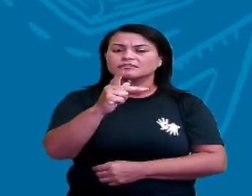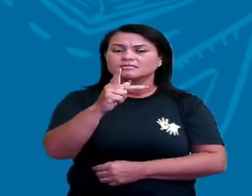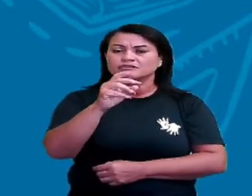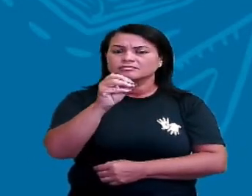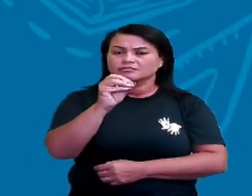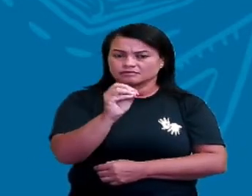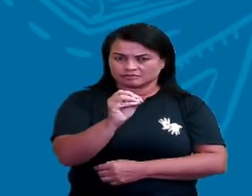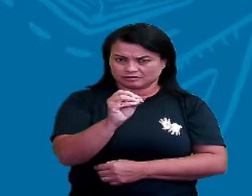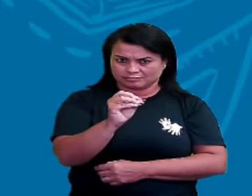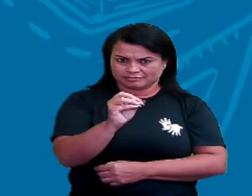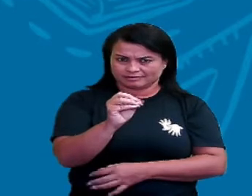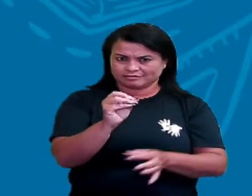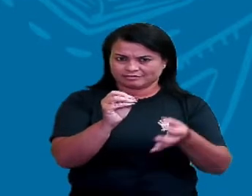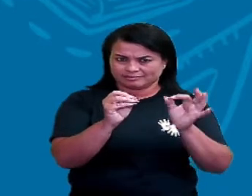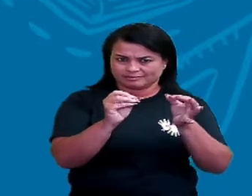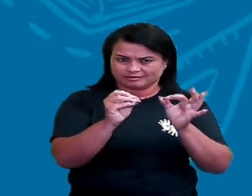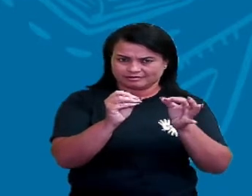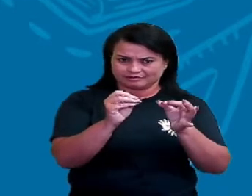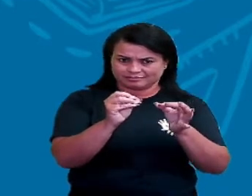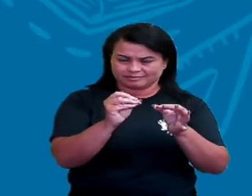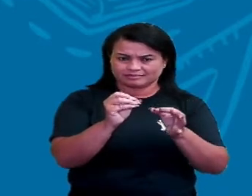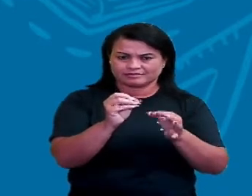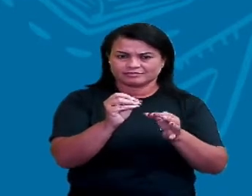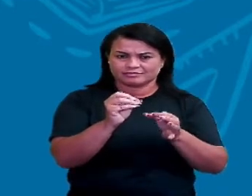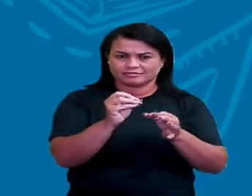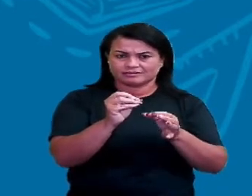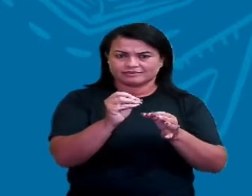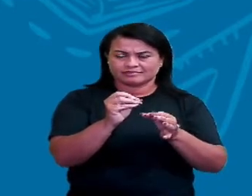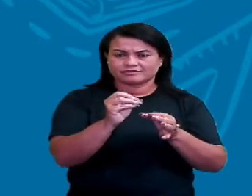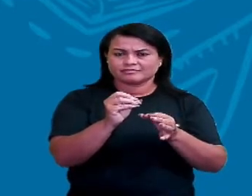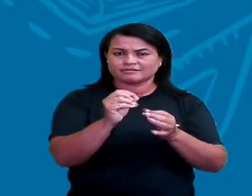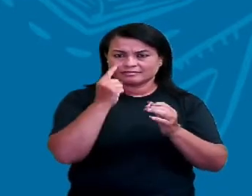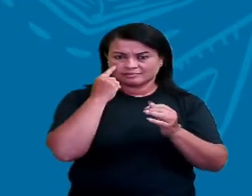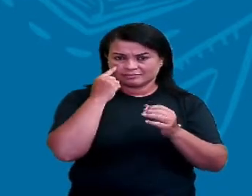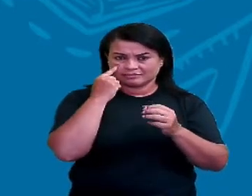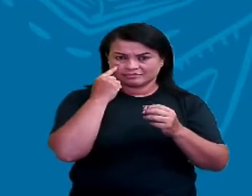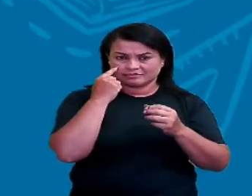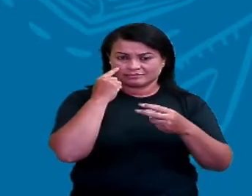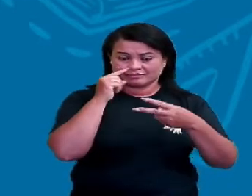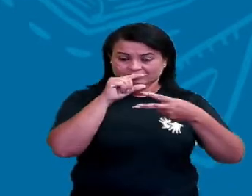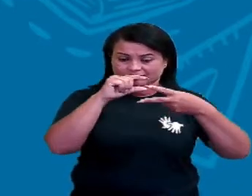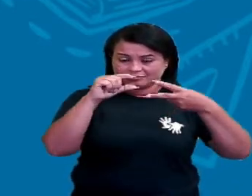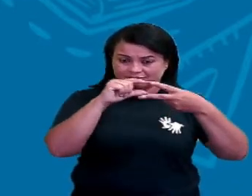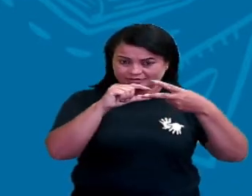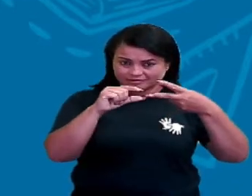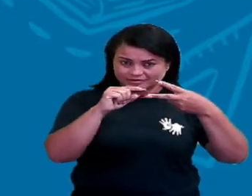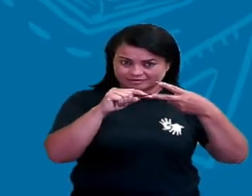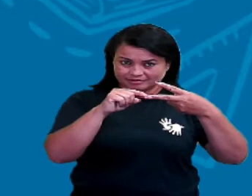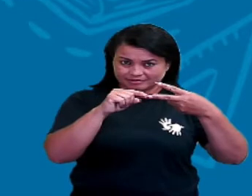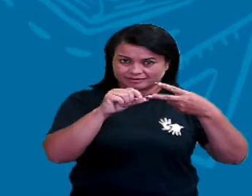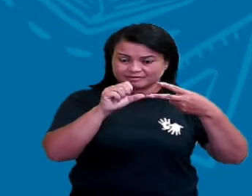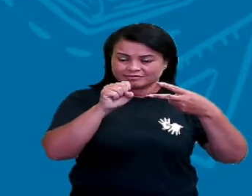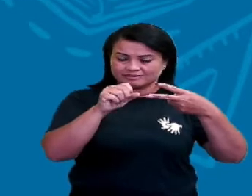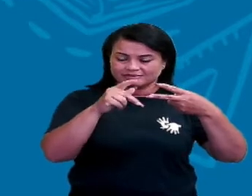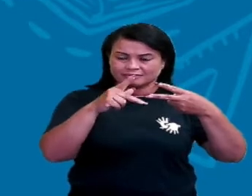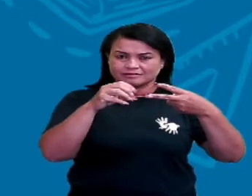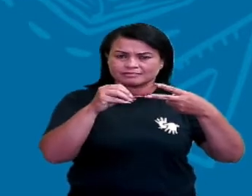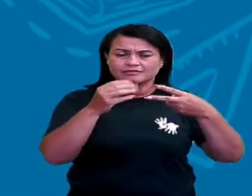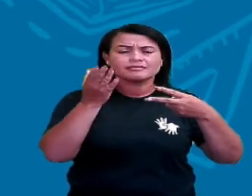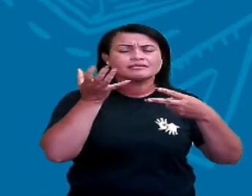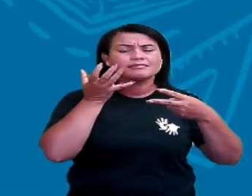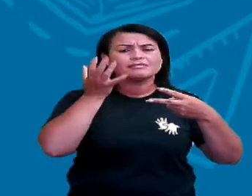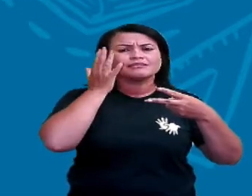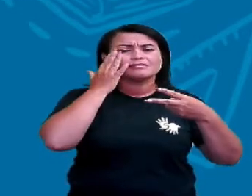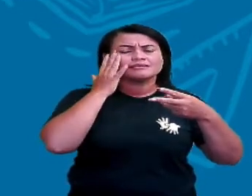sapo. A palavra sapo está escrita aqui embaixo. Eu quero saber quais são as consoantes